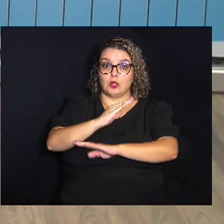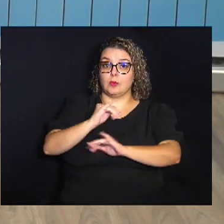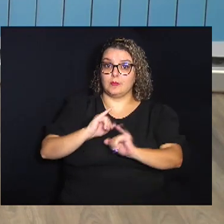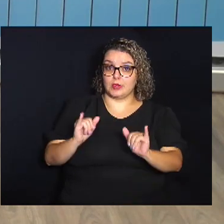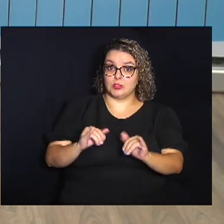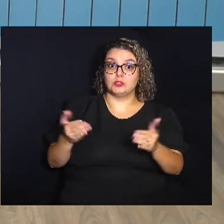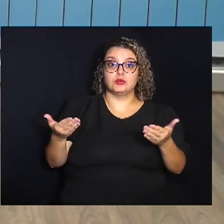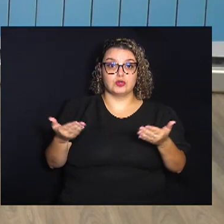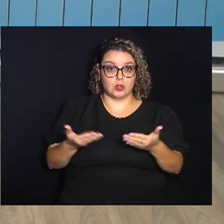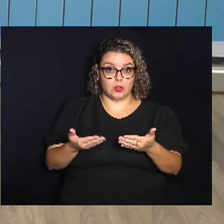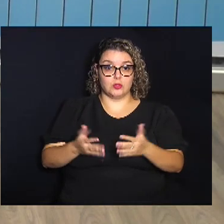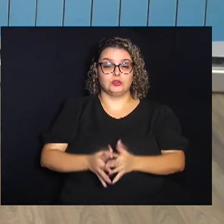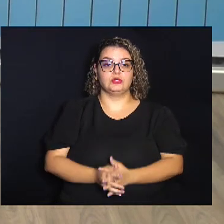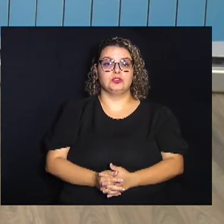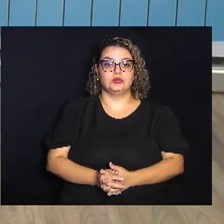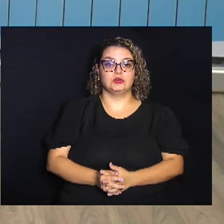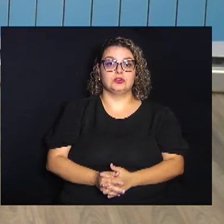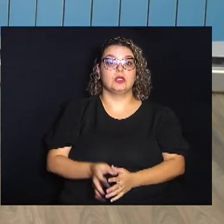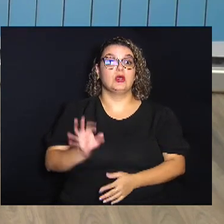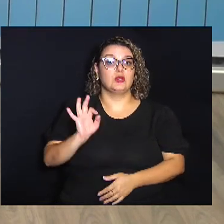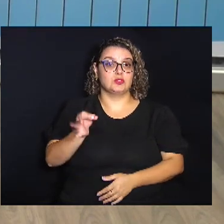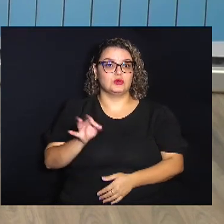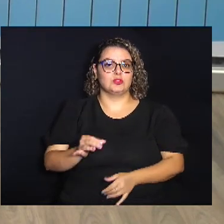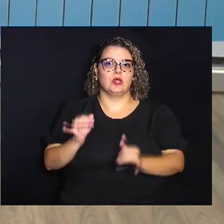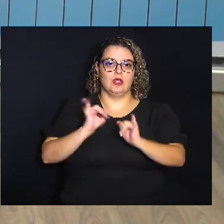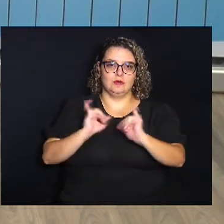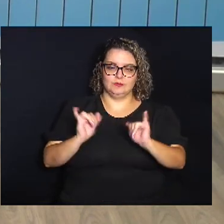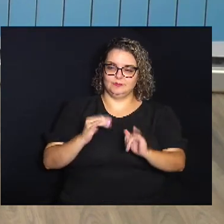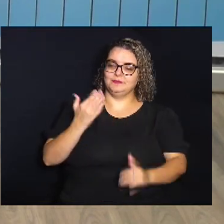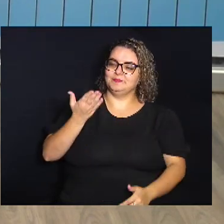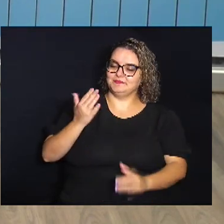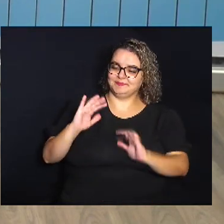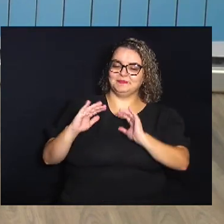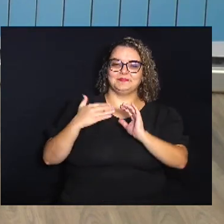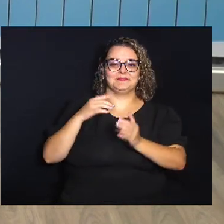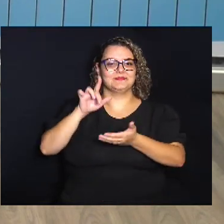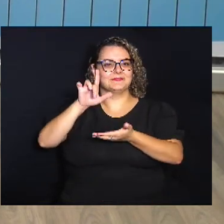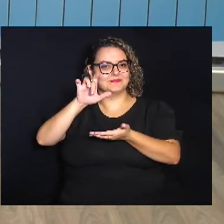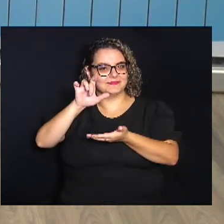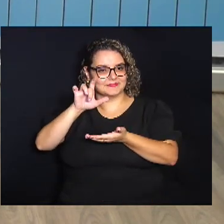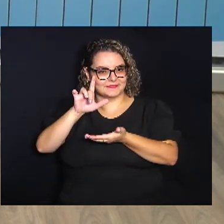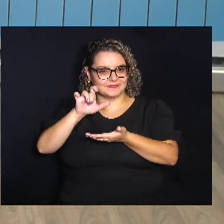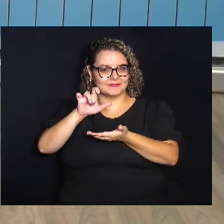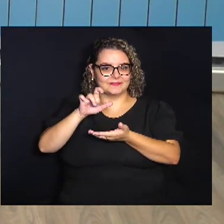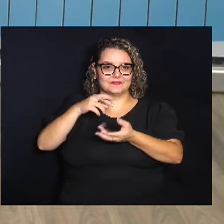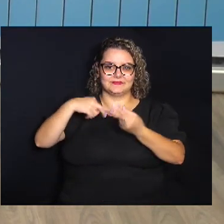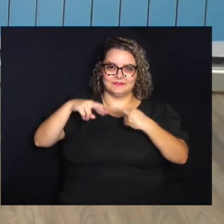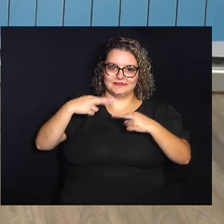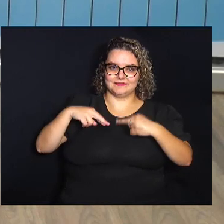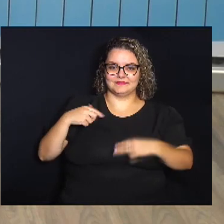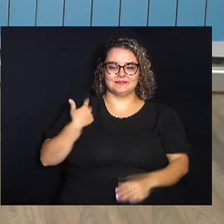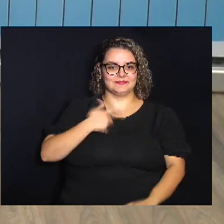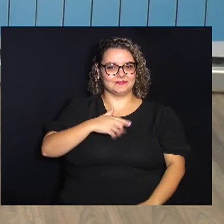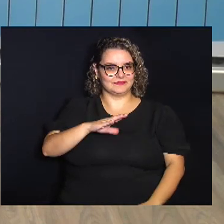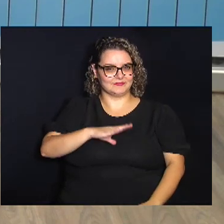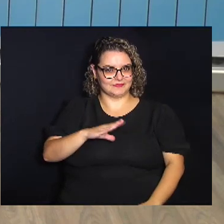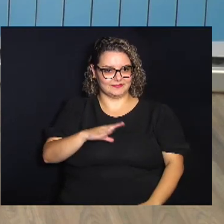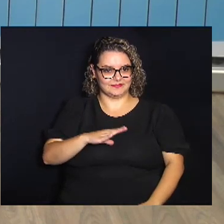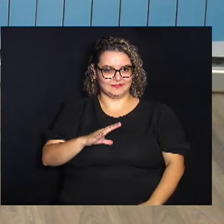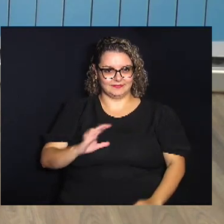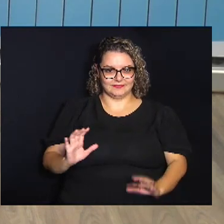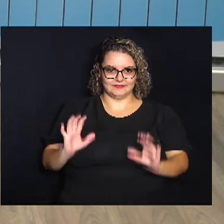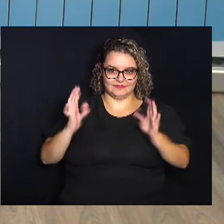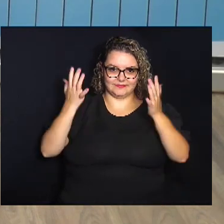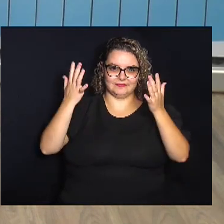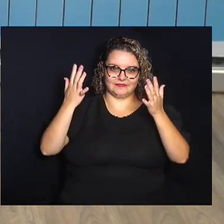de hoje, que é justamente a campanha para você enviar uma foto a respeito da nossa cidade em